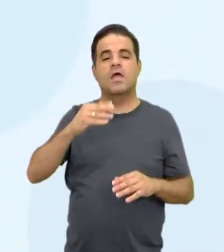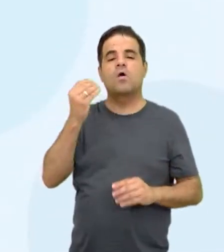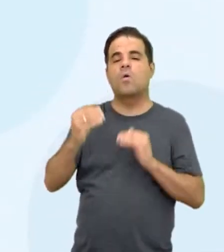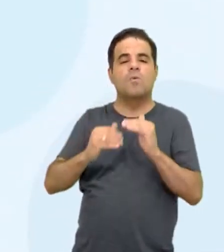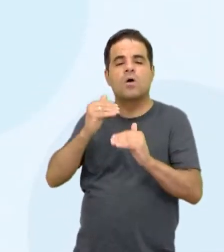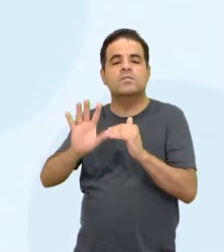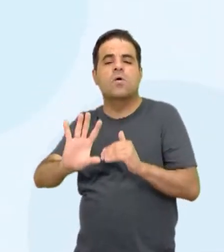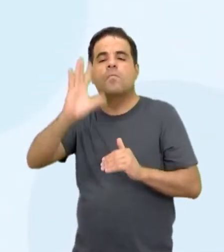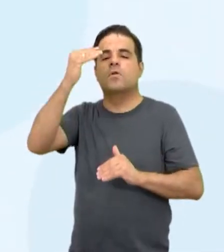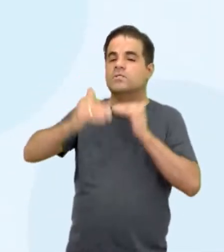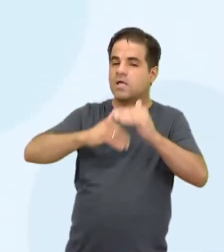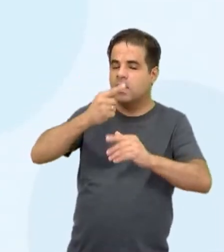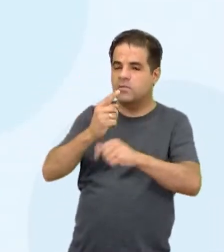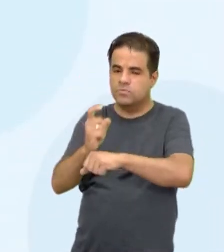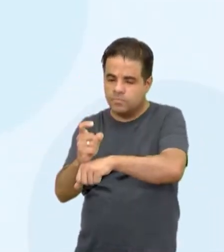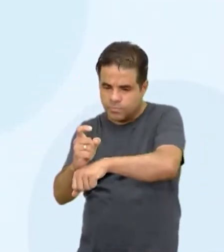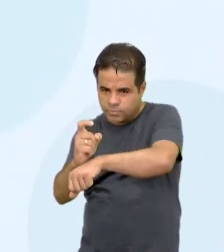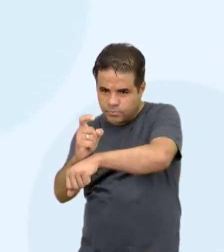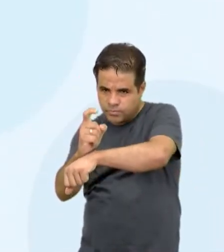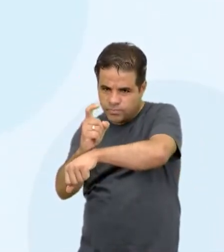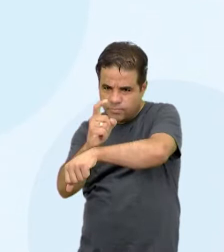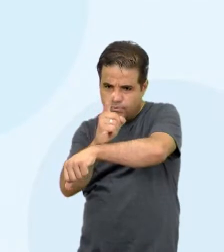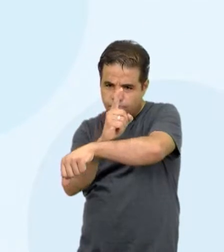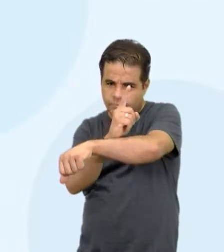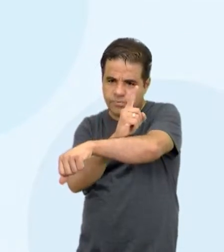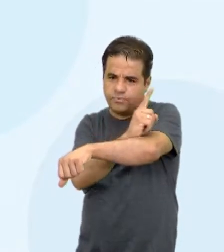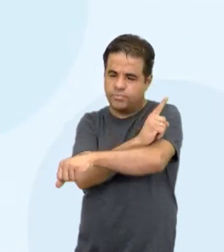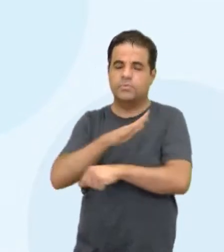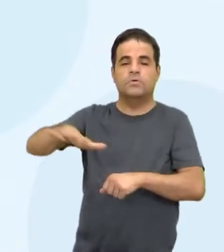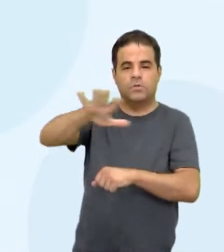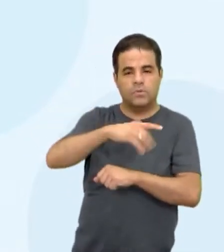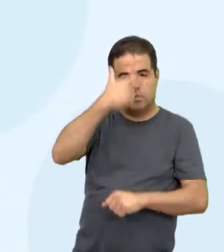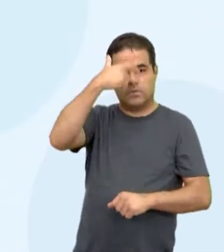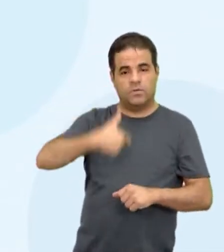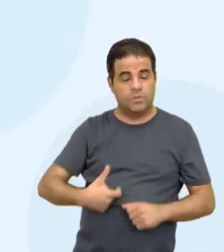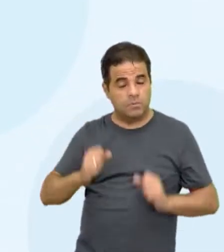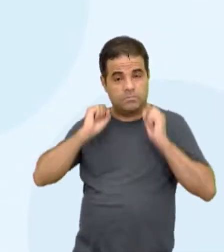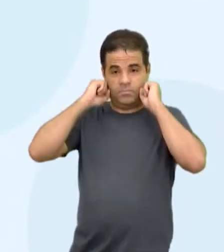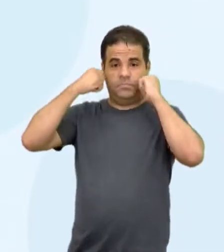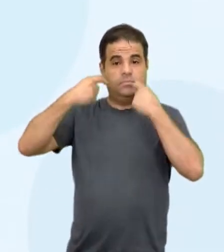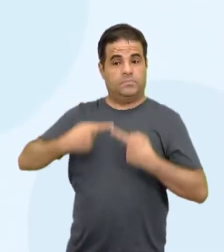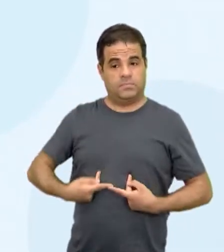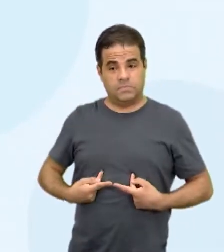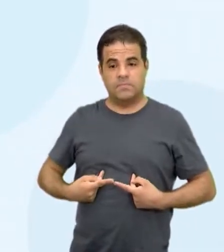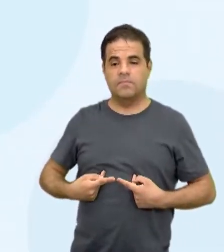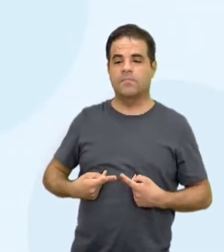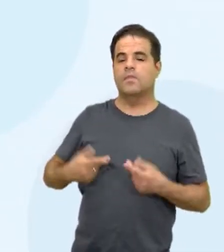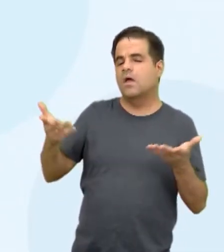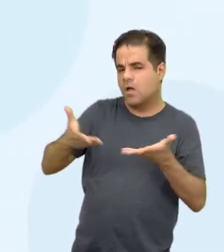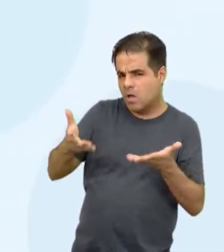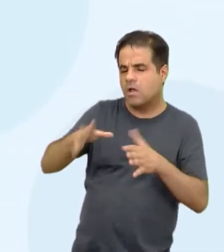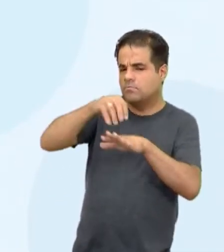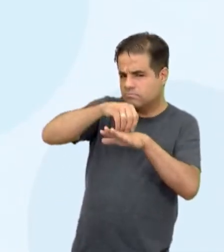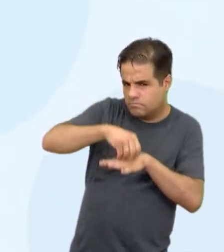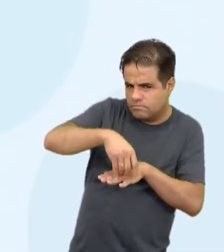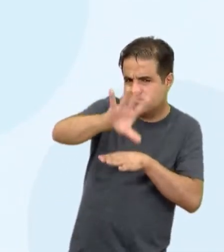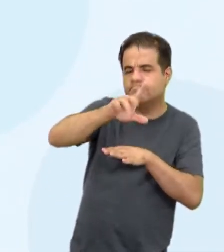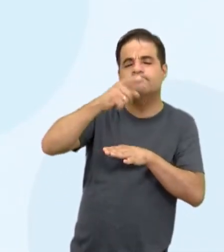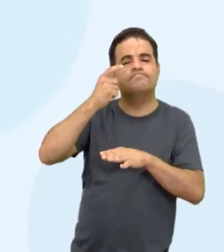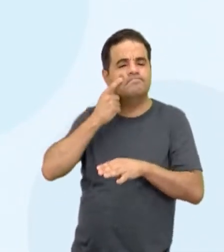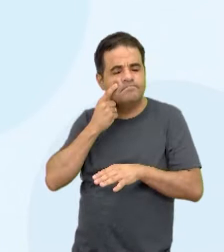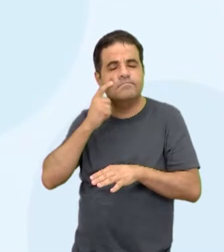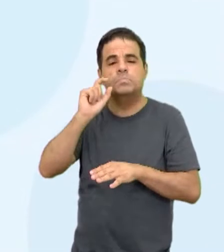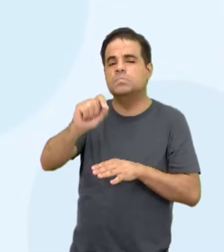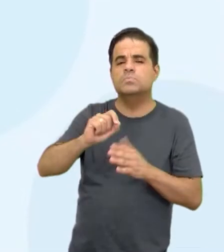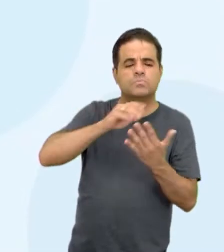como ocorreu o processo evolutivo da espécie humana. Então, a gente vai passar aí, na